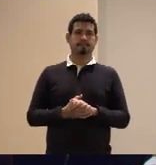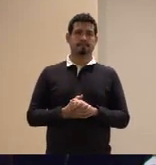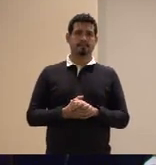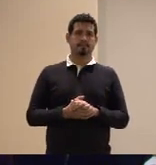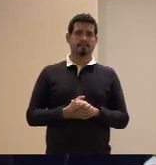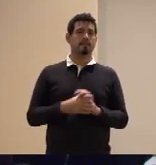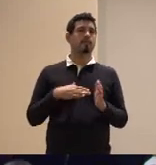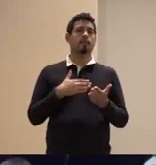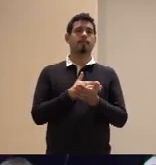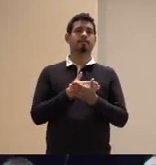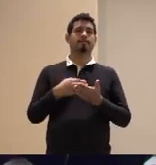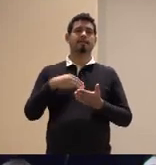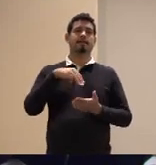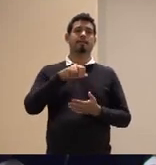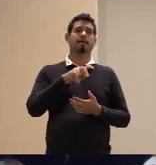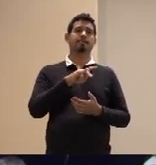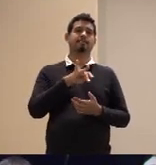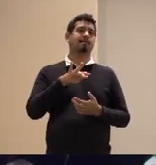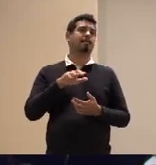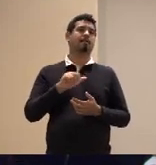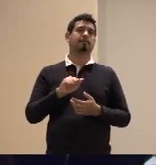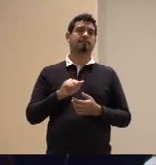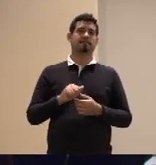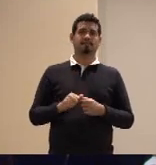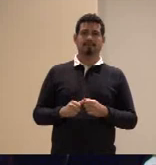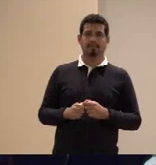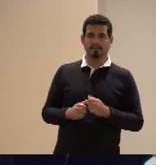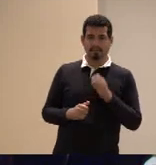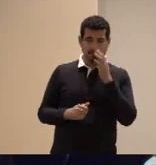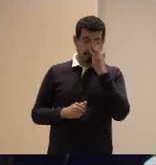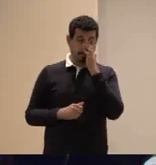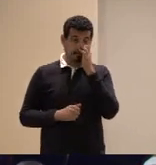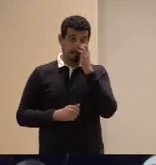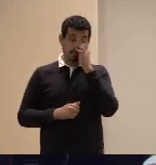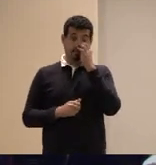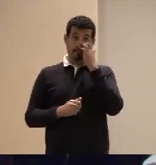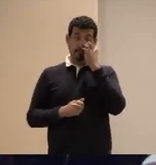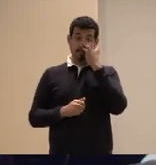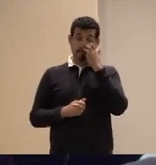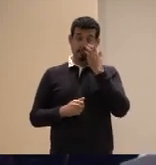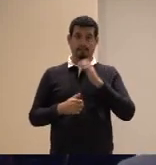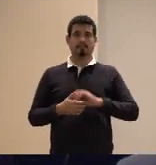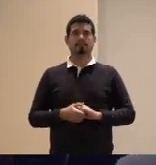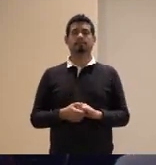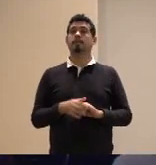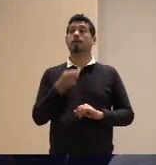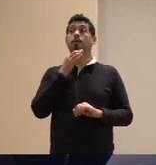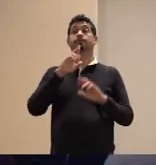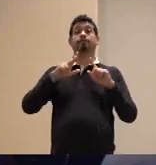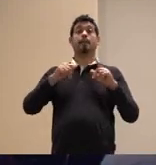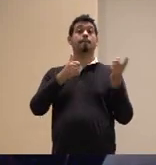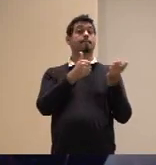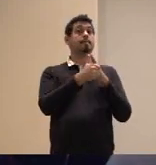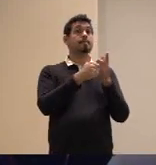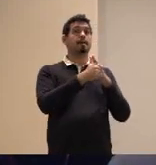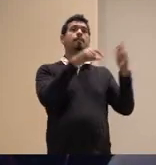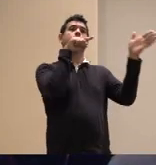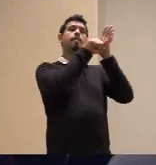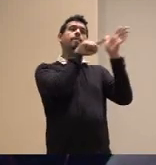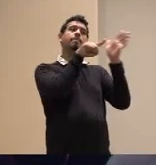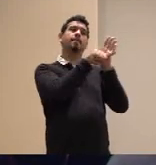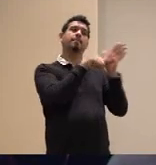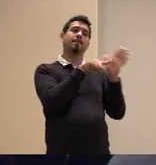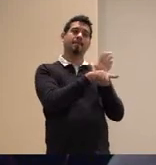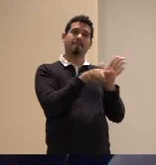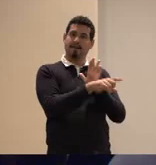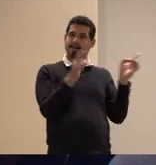pela Maristela. Pela do corregedor. E aí vamos seguir. Contrário, Vânia. Primeiro todas as perguntas e depois a gente